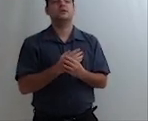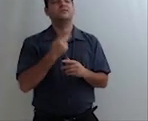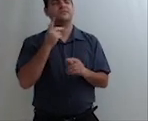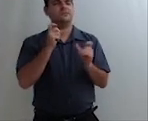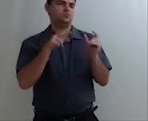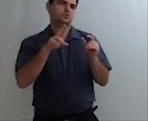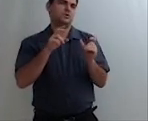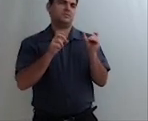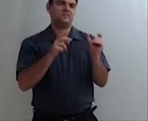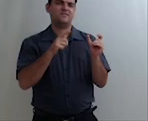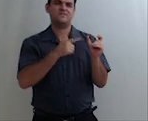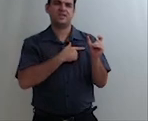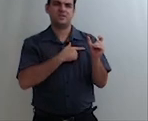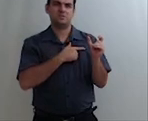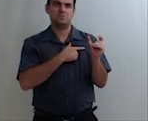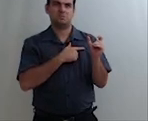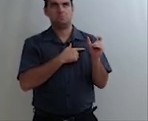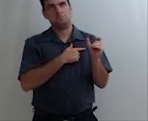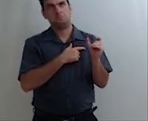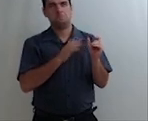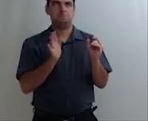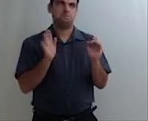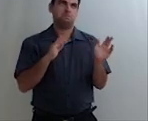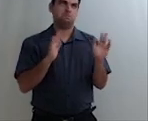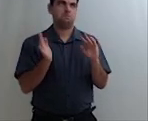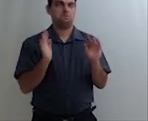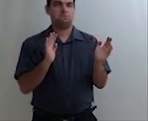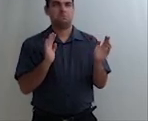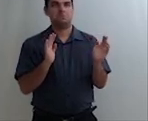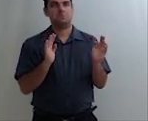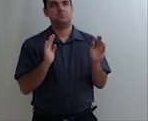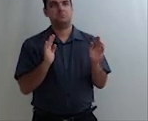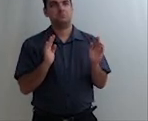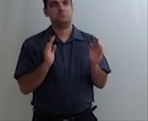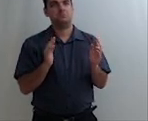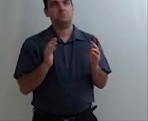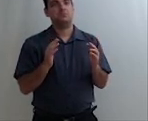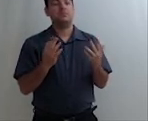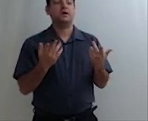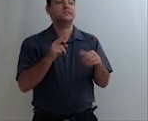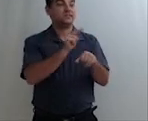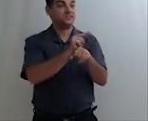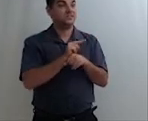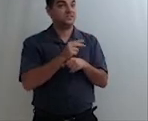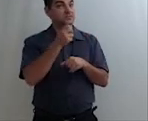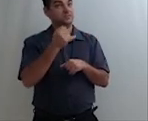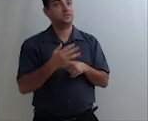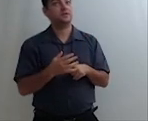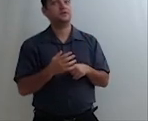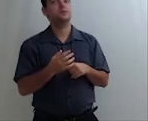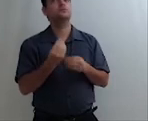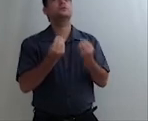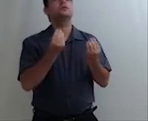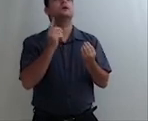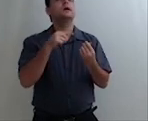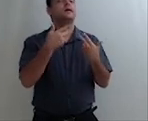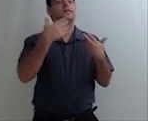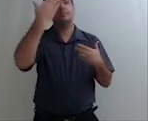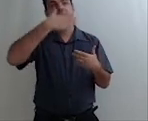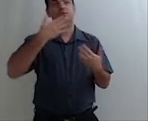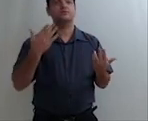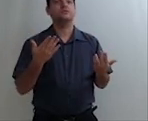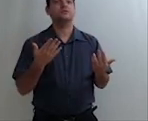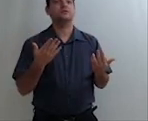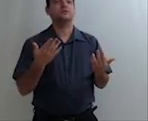feio só que a as alegações da Defesa remetem a questões de provas que não podem ser